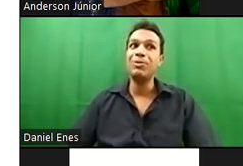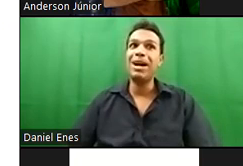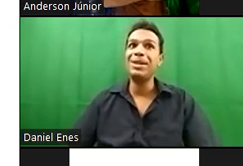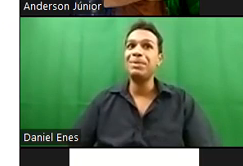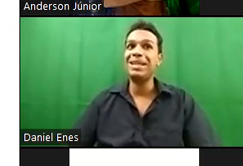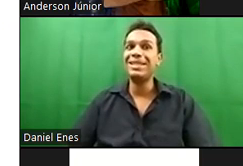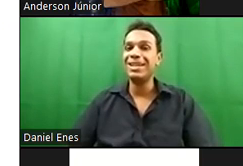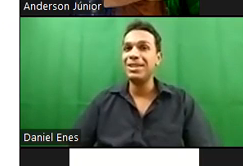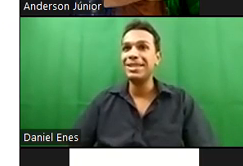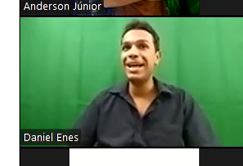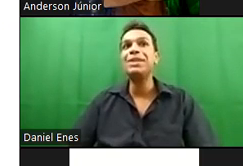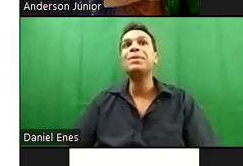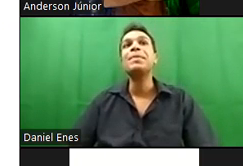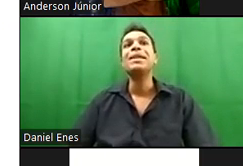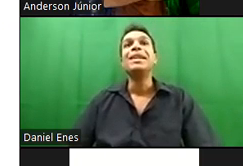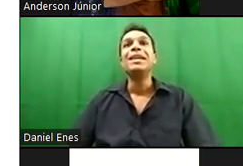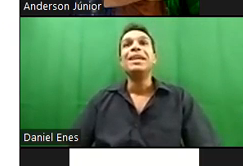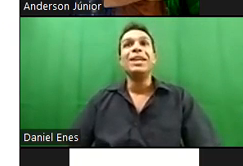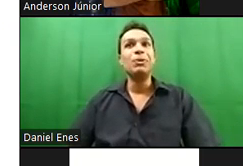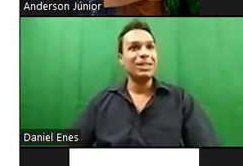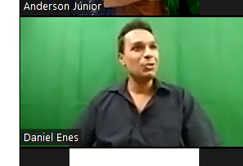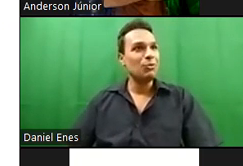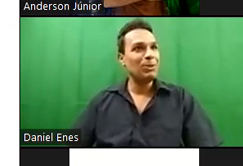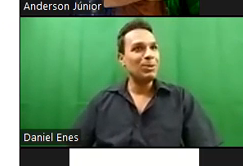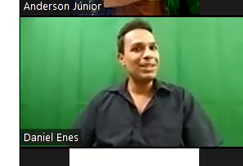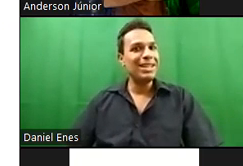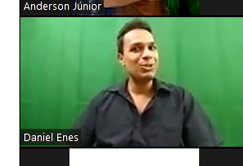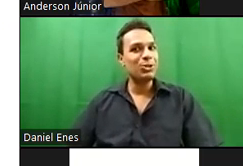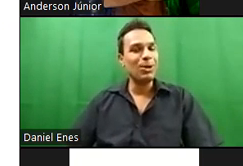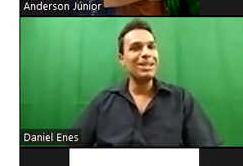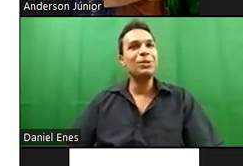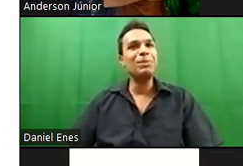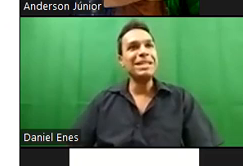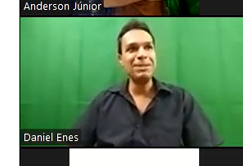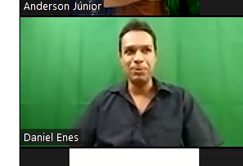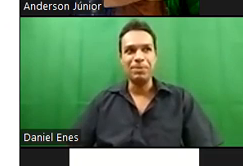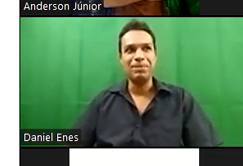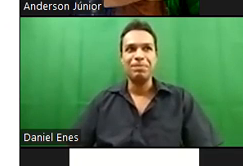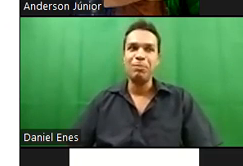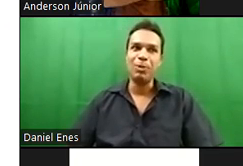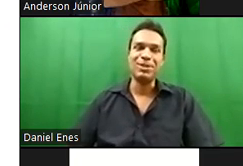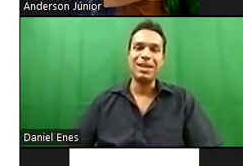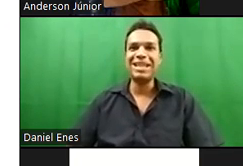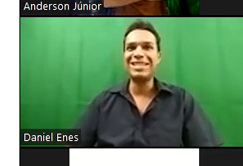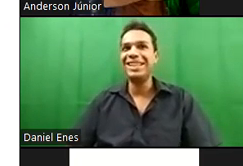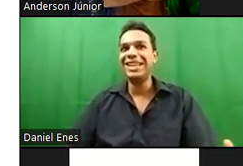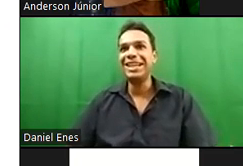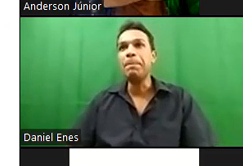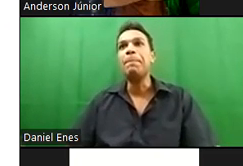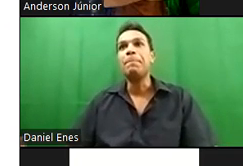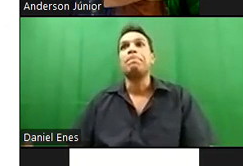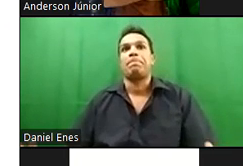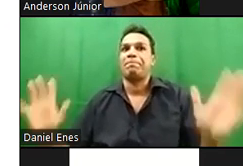escritas linguagem brasileira de sinais. E o Anderson falou que é só aqui no Brasil. Bom, Rogério. se é